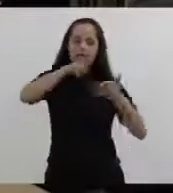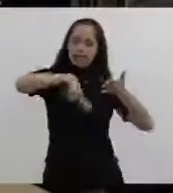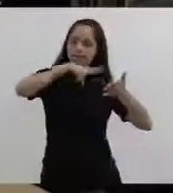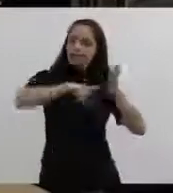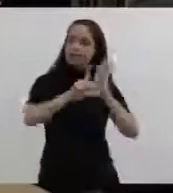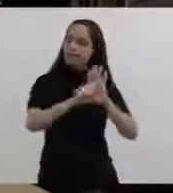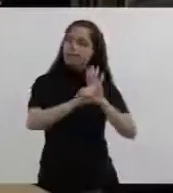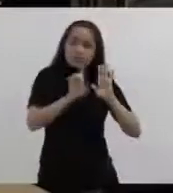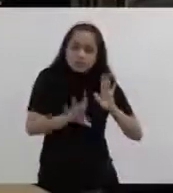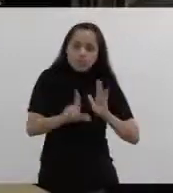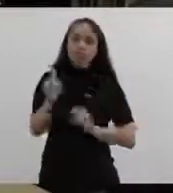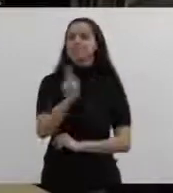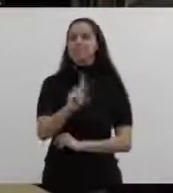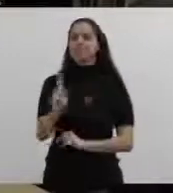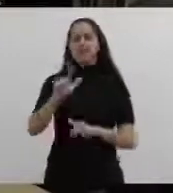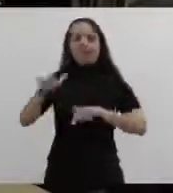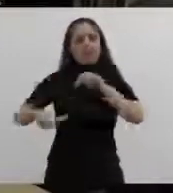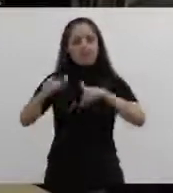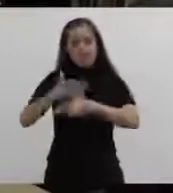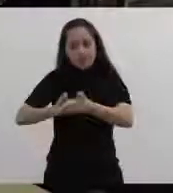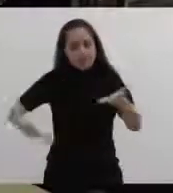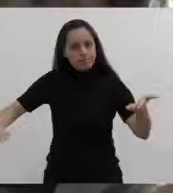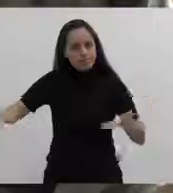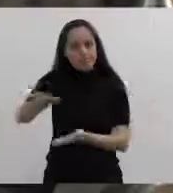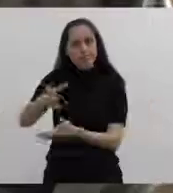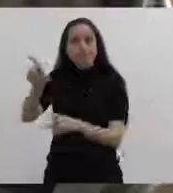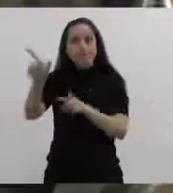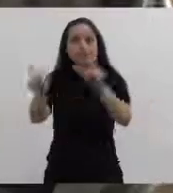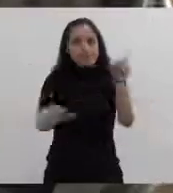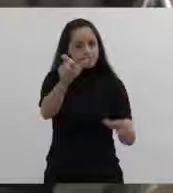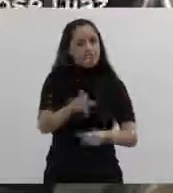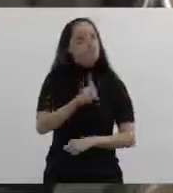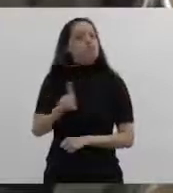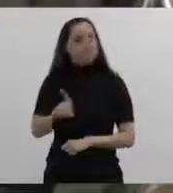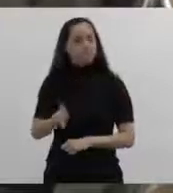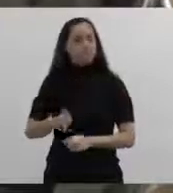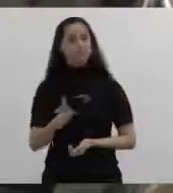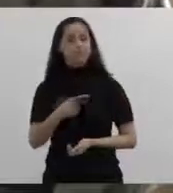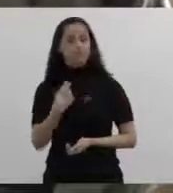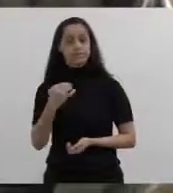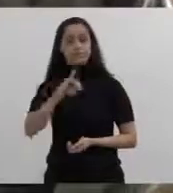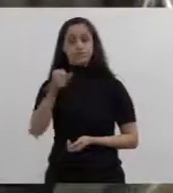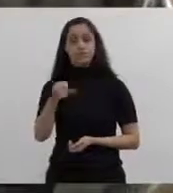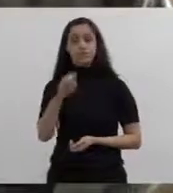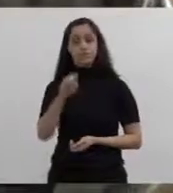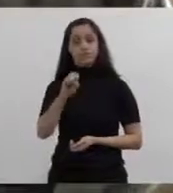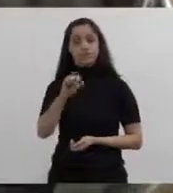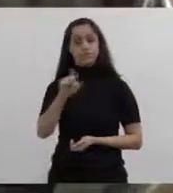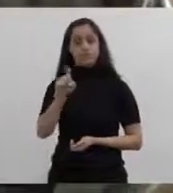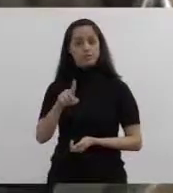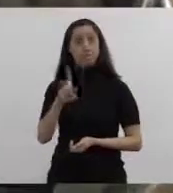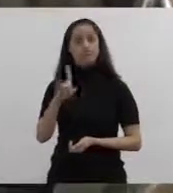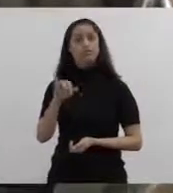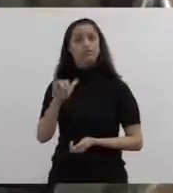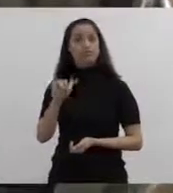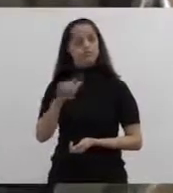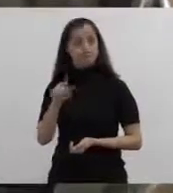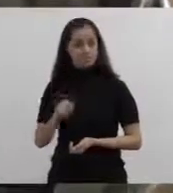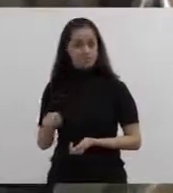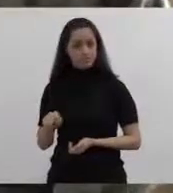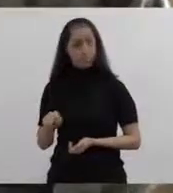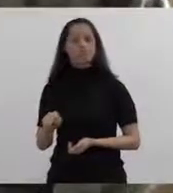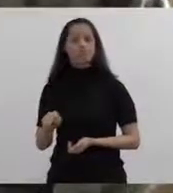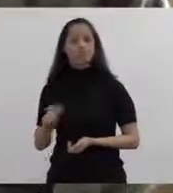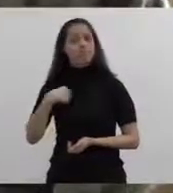suficiente. Precisamos trabalhar muito com os docentes. Meu nome é José Dias, sou professor de História